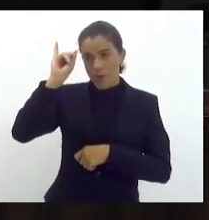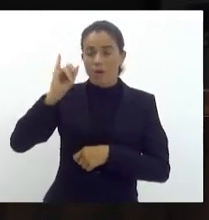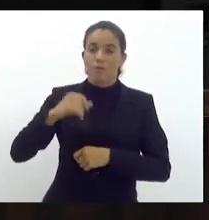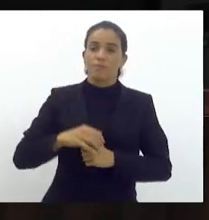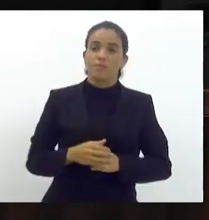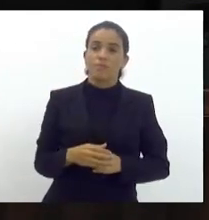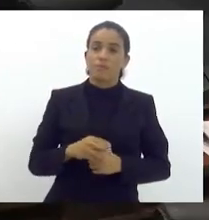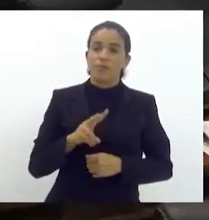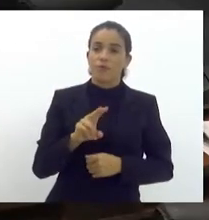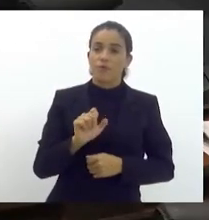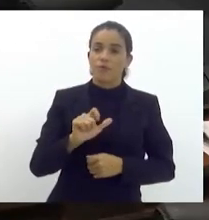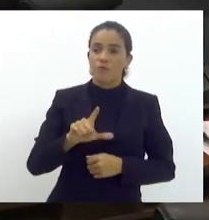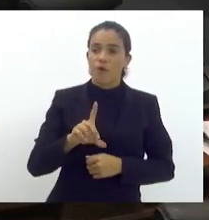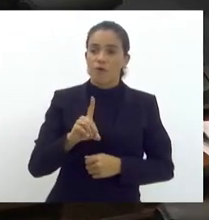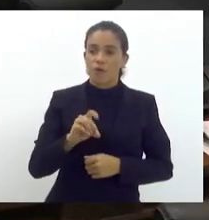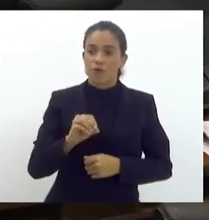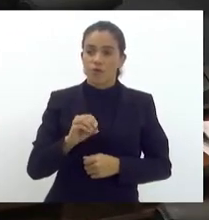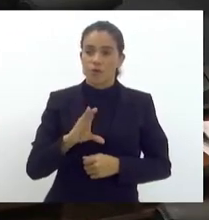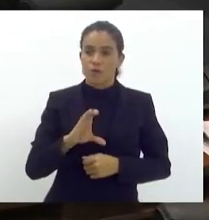Walter Ceasa